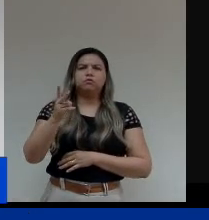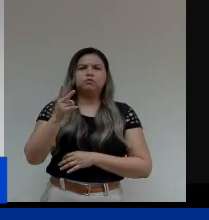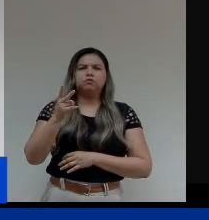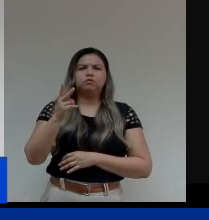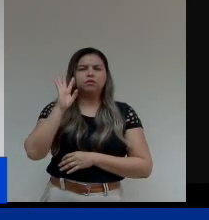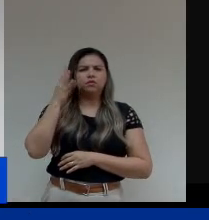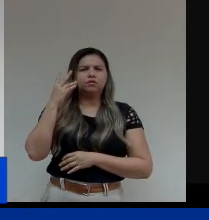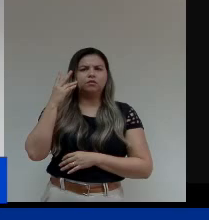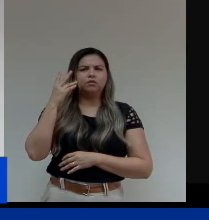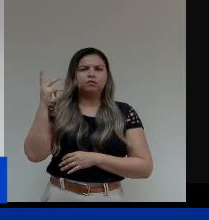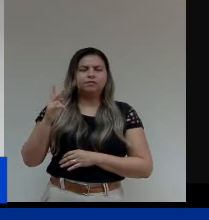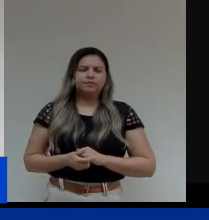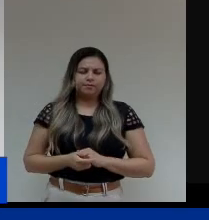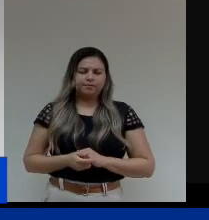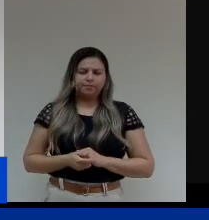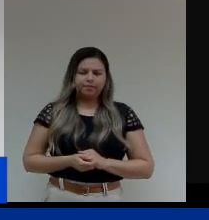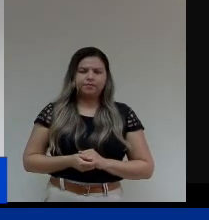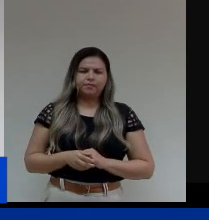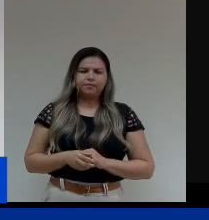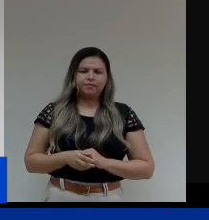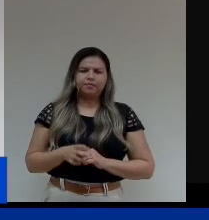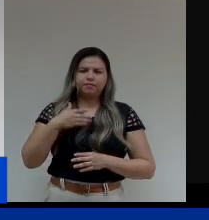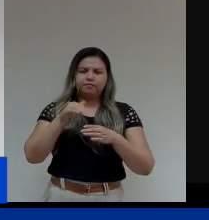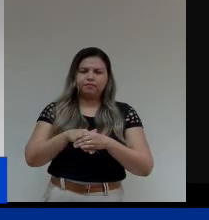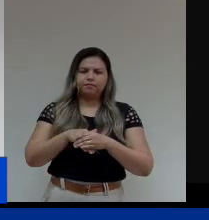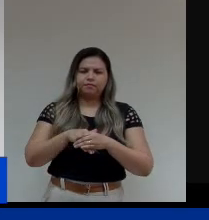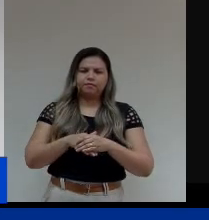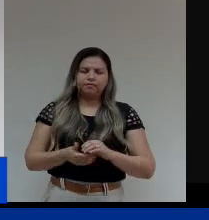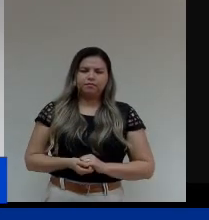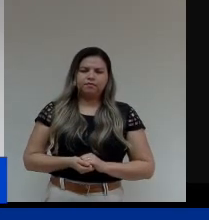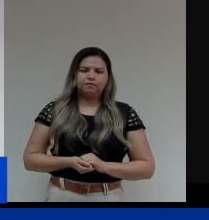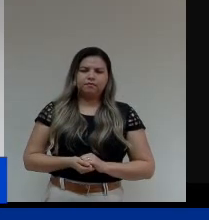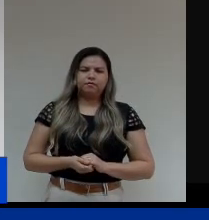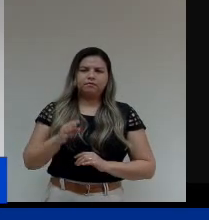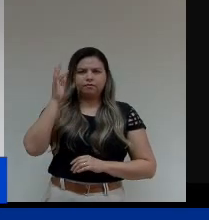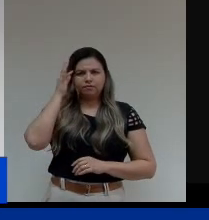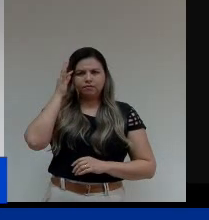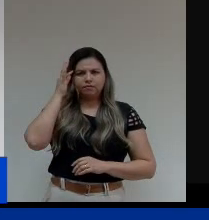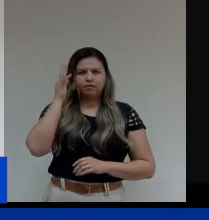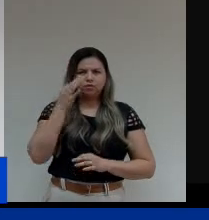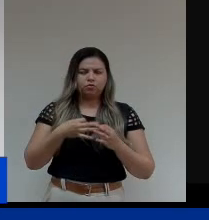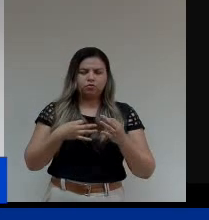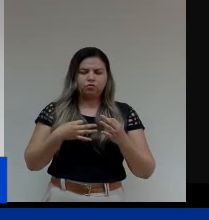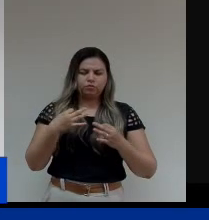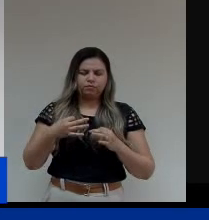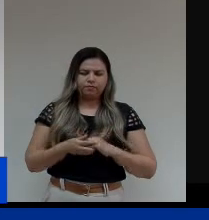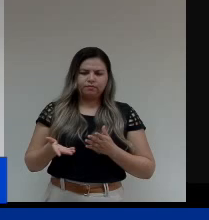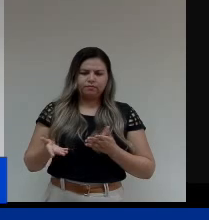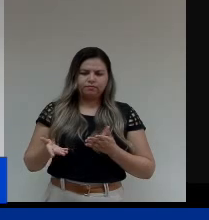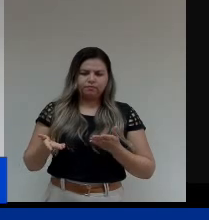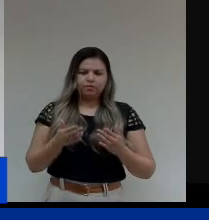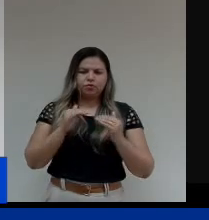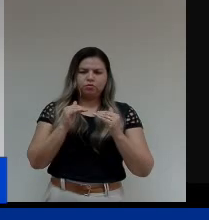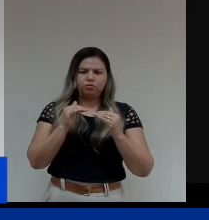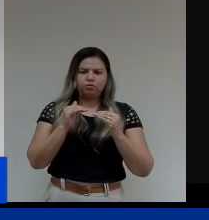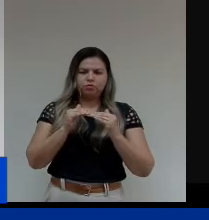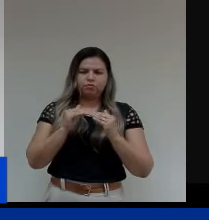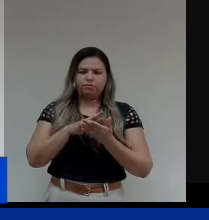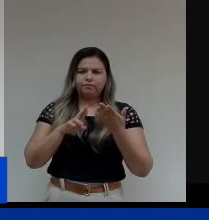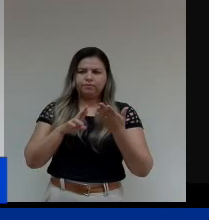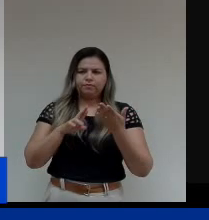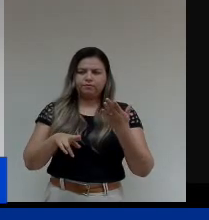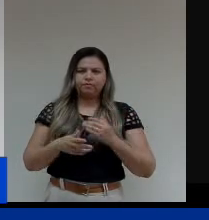Santana. É assim que eu voto, excelência. Juiz Carlos Torque. Acompanho o relator, senhor